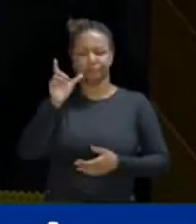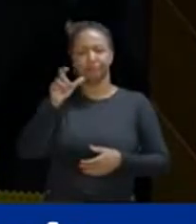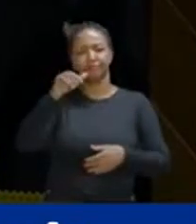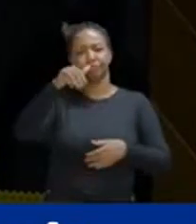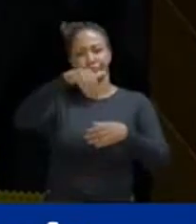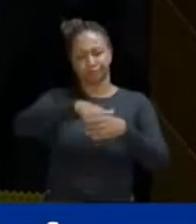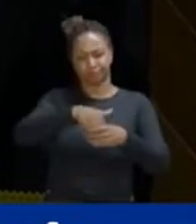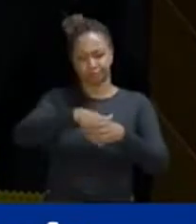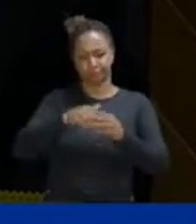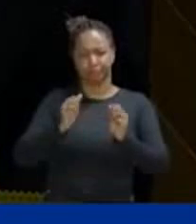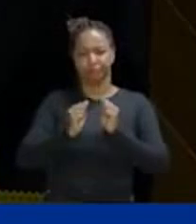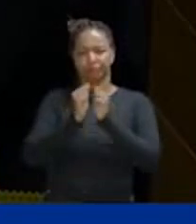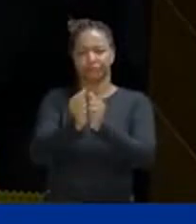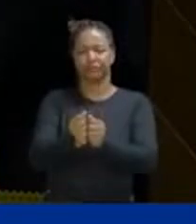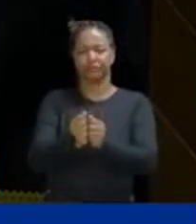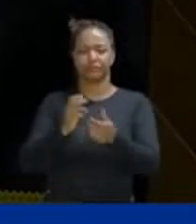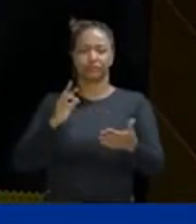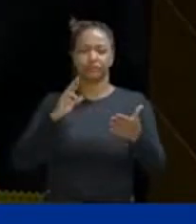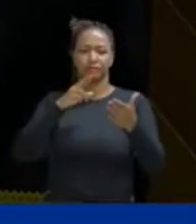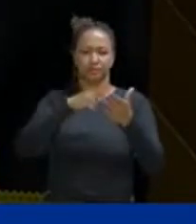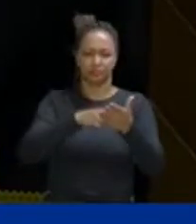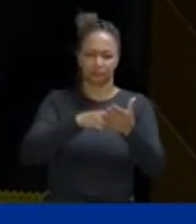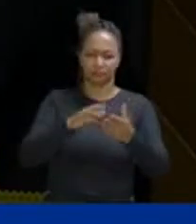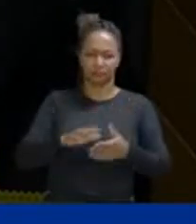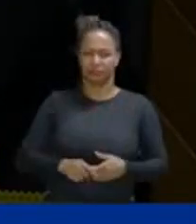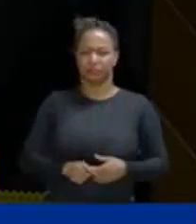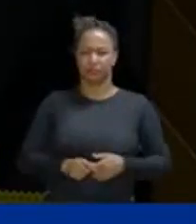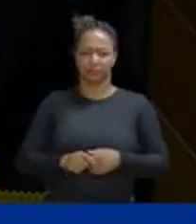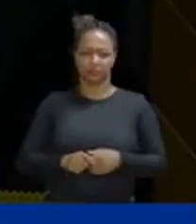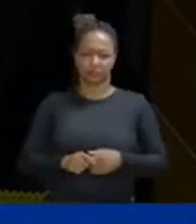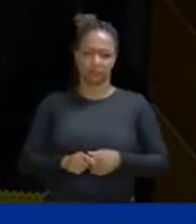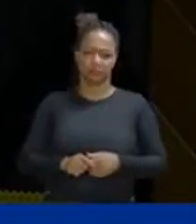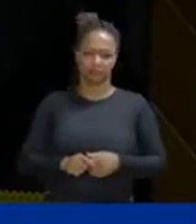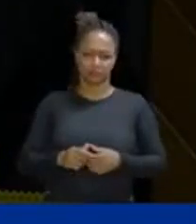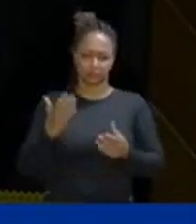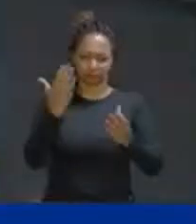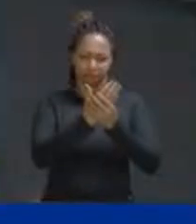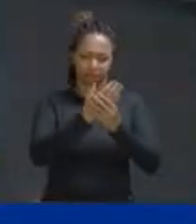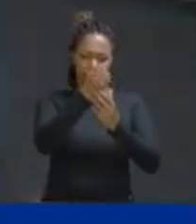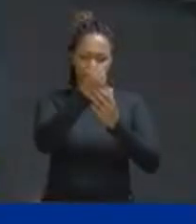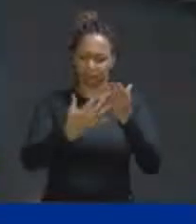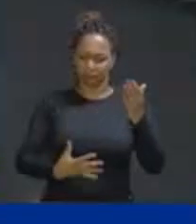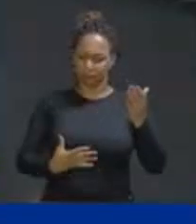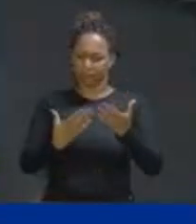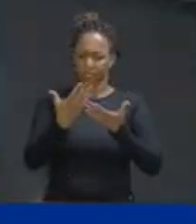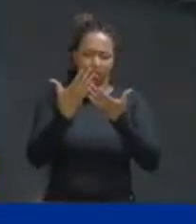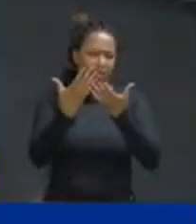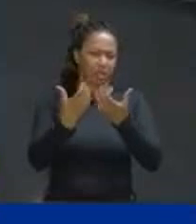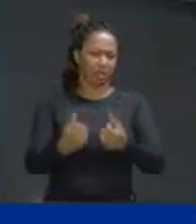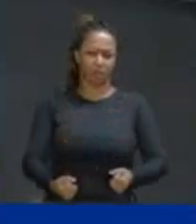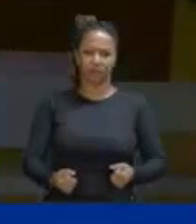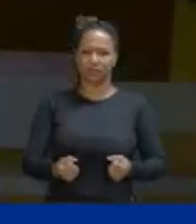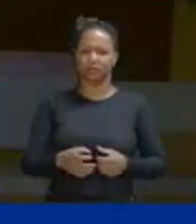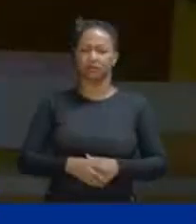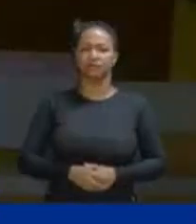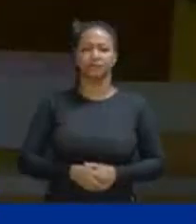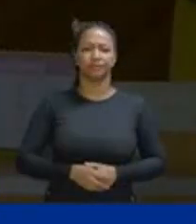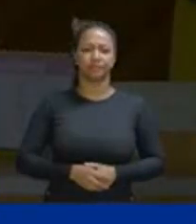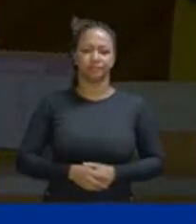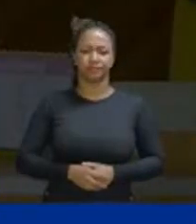eu acompanho o relator negando provimento aos embargos. Imagem ampla do